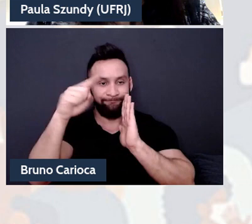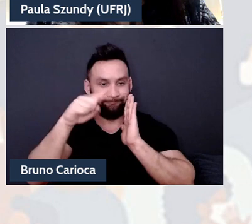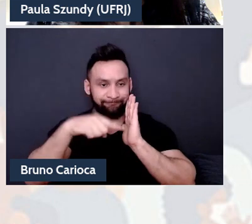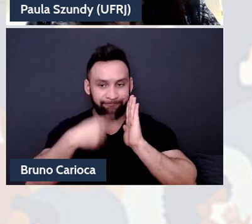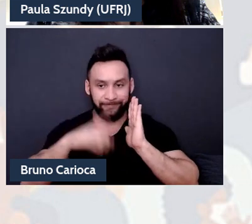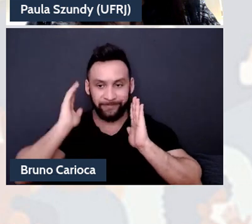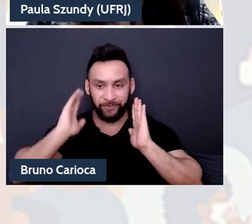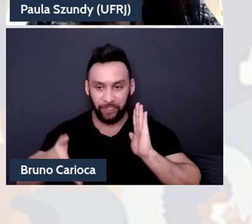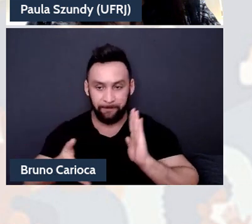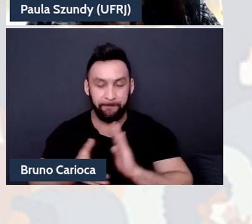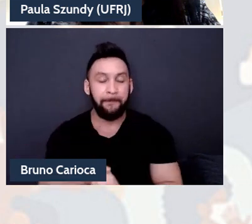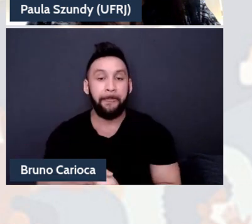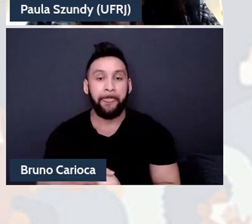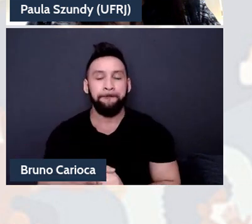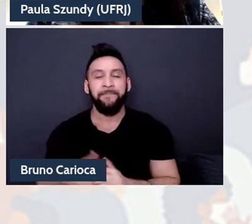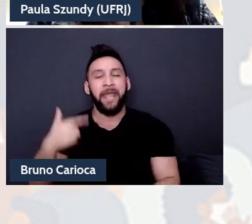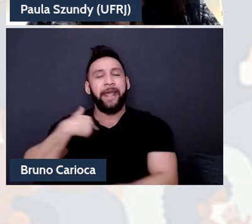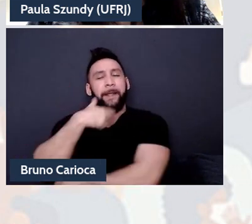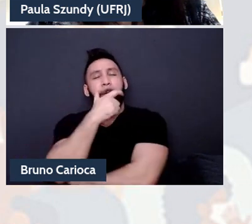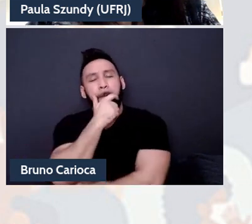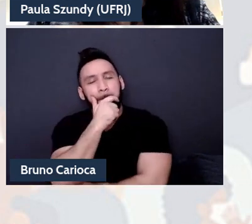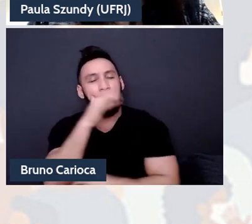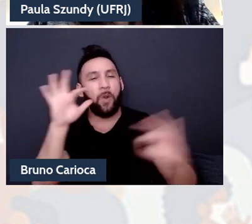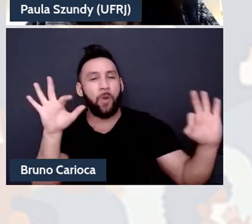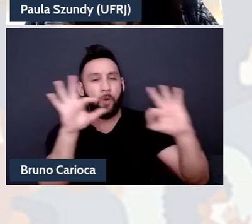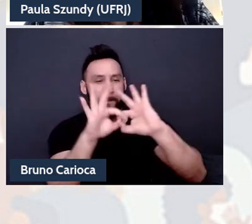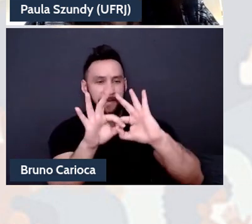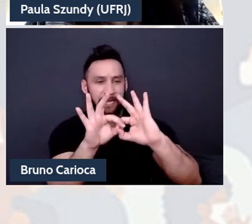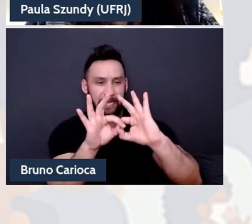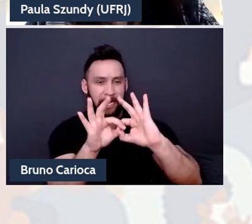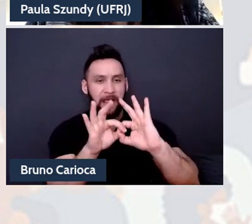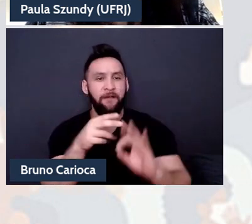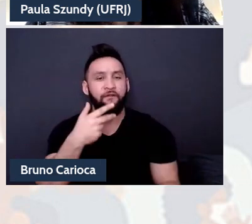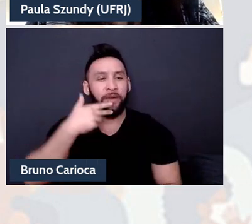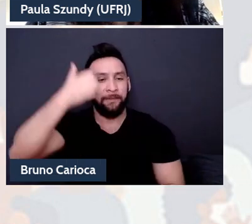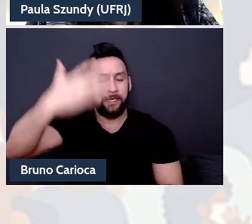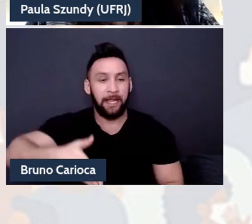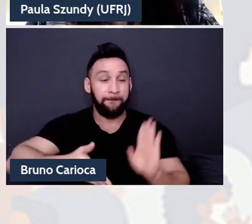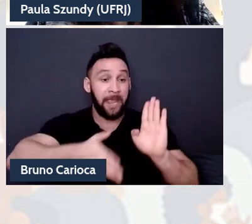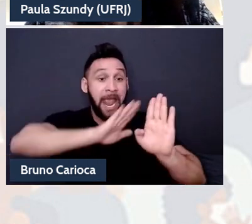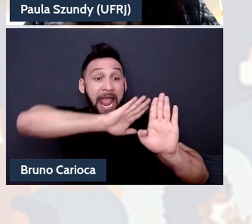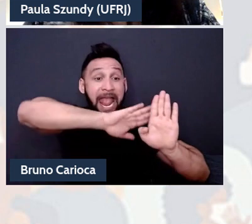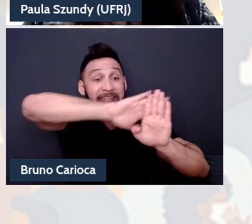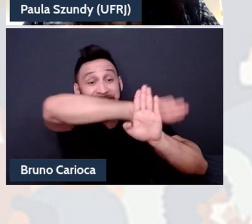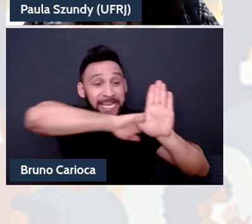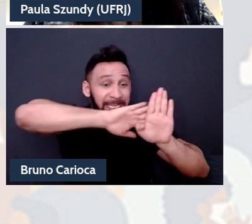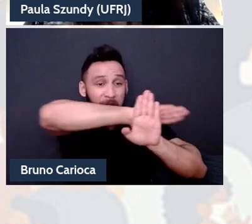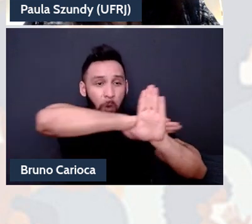da Luciana, né, eu vou falar sobre ideologias neoliberais na BNCC,